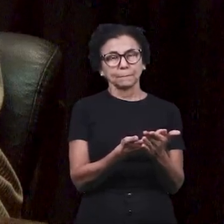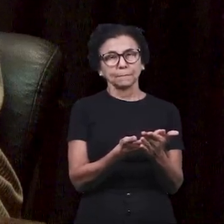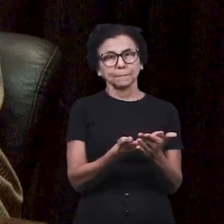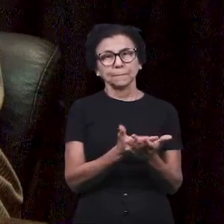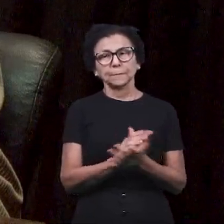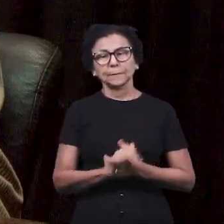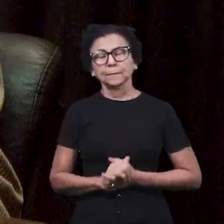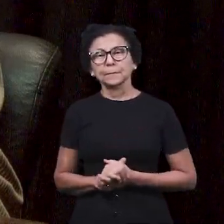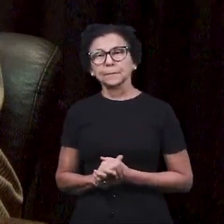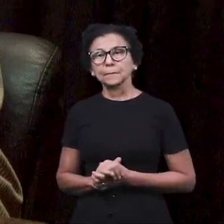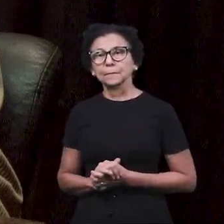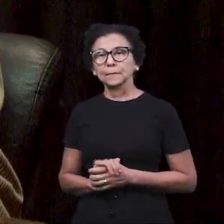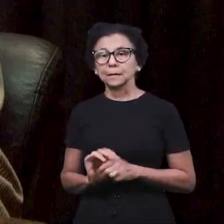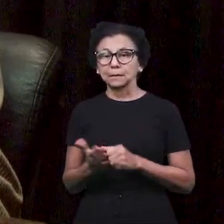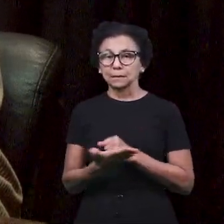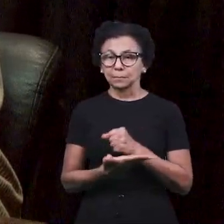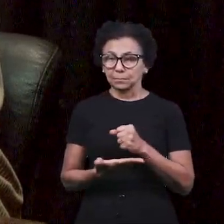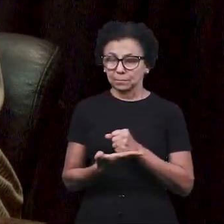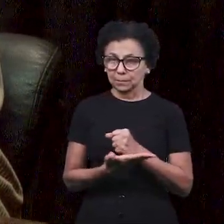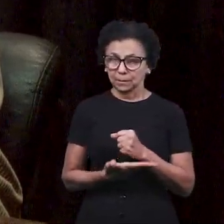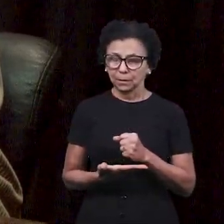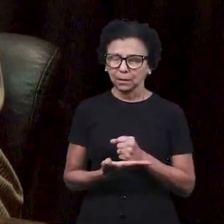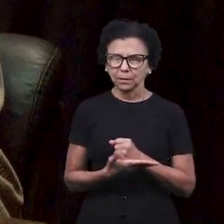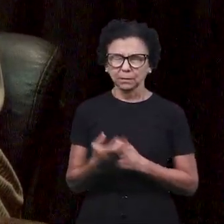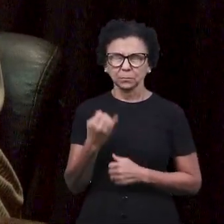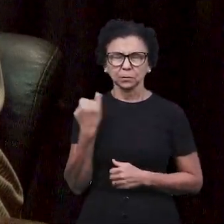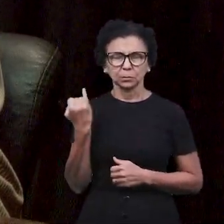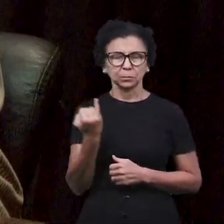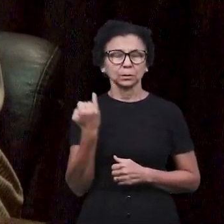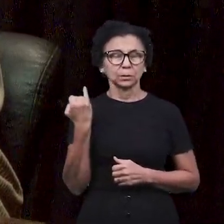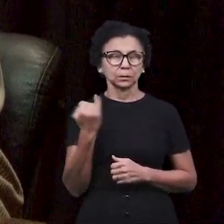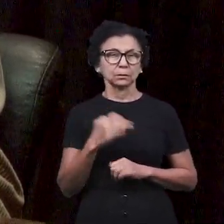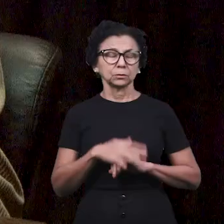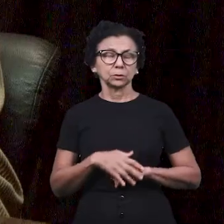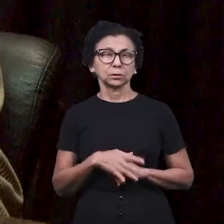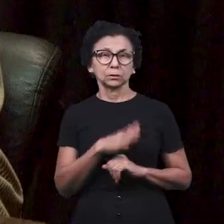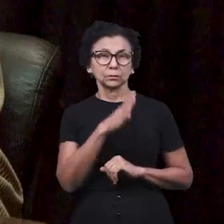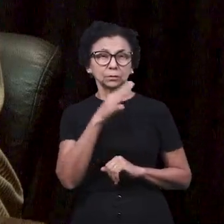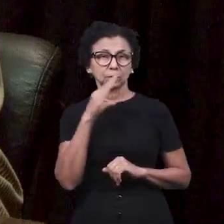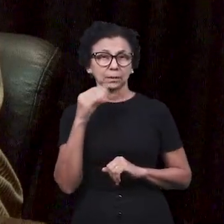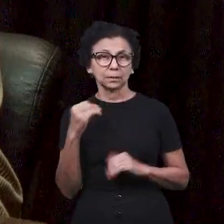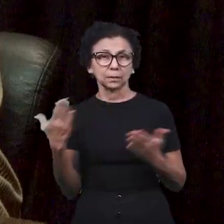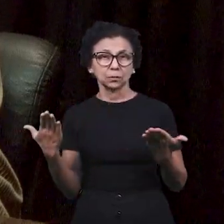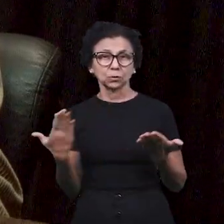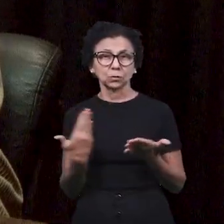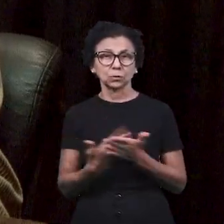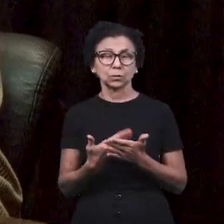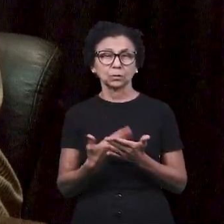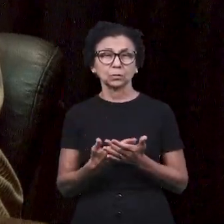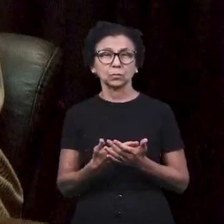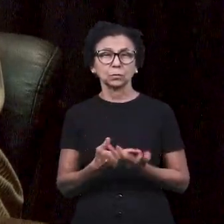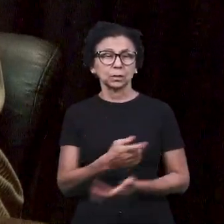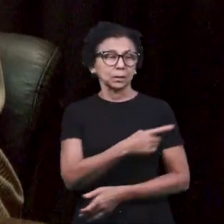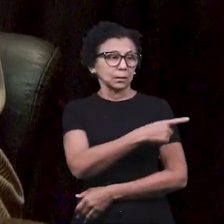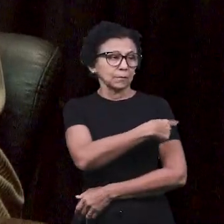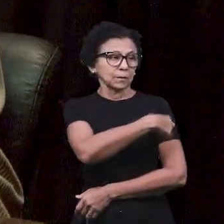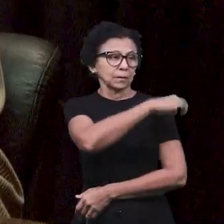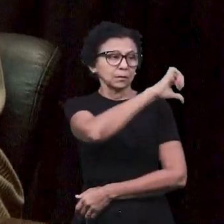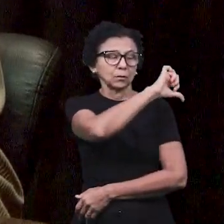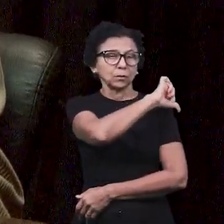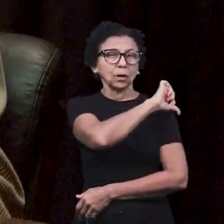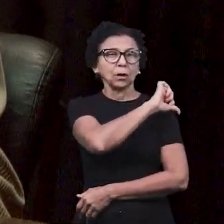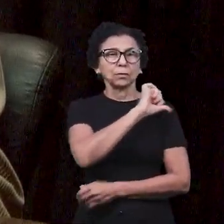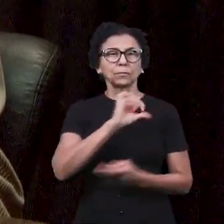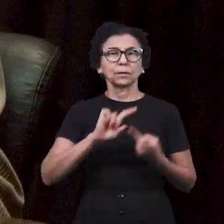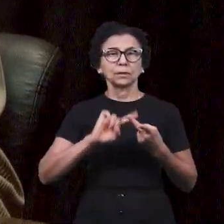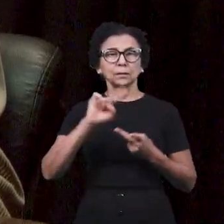nós sabemos que esta base de estudo do adolescente, que hoje é o ensino fundamental, e depois ele vai para